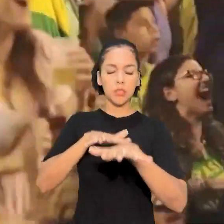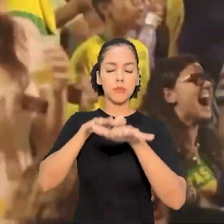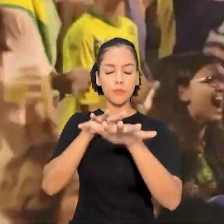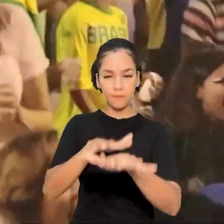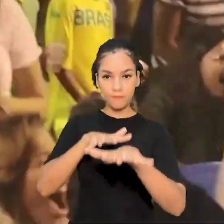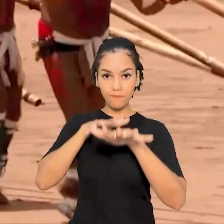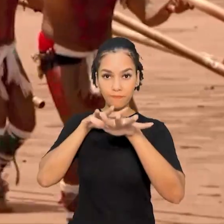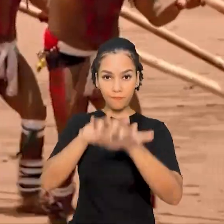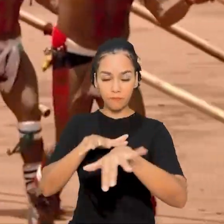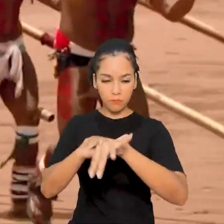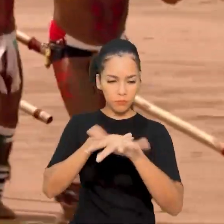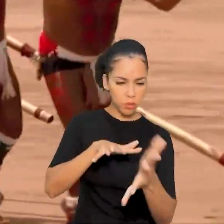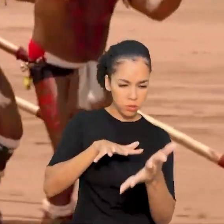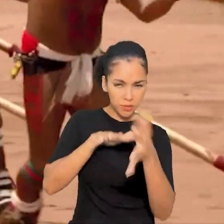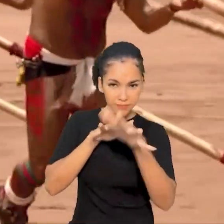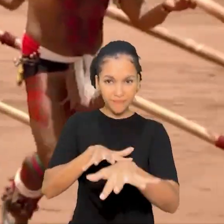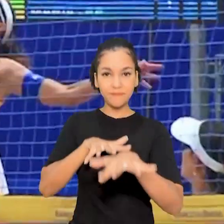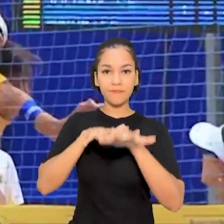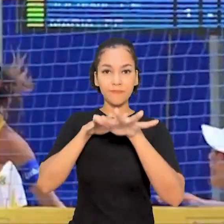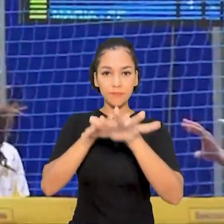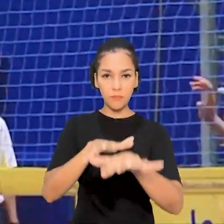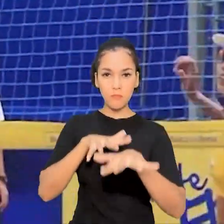seu não fora luta